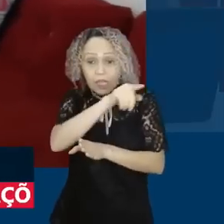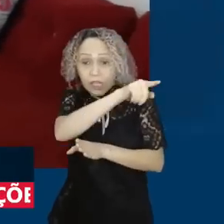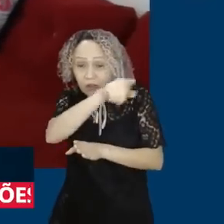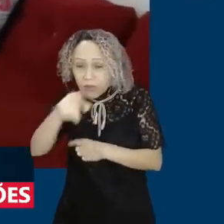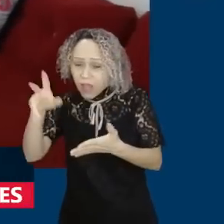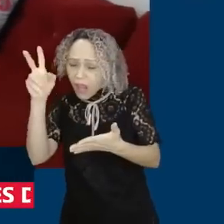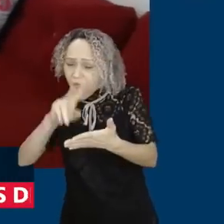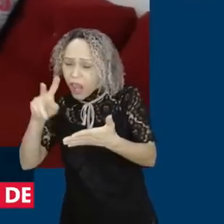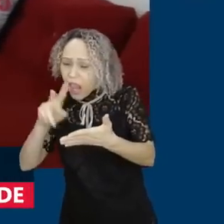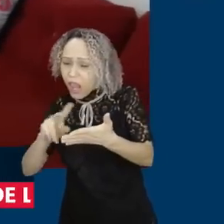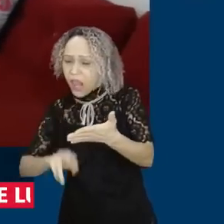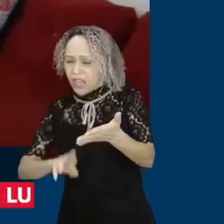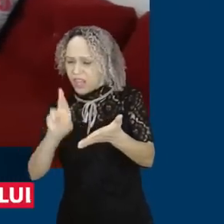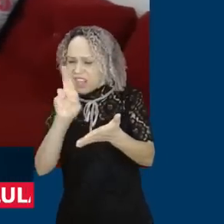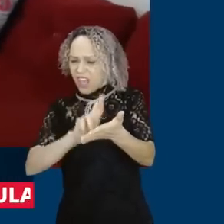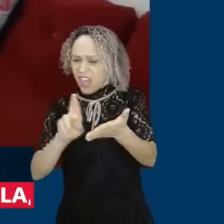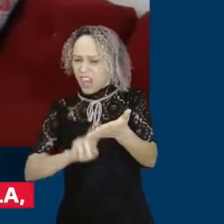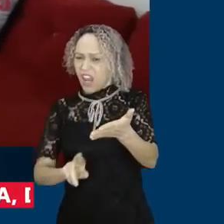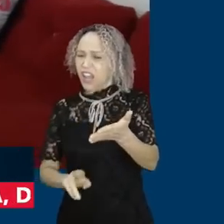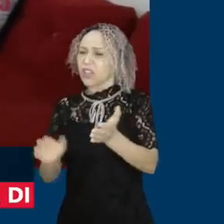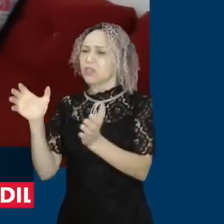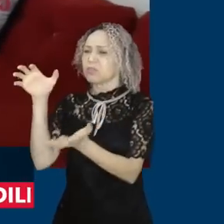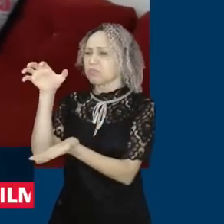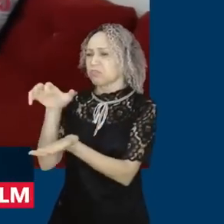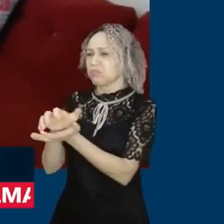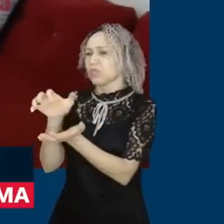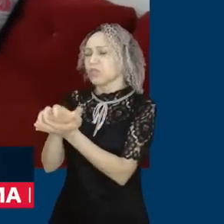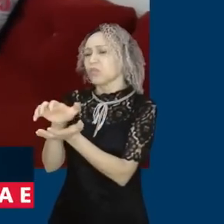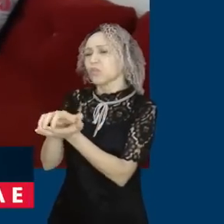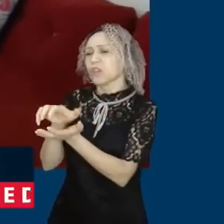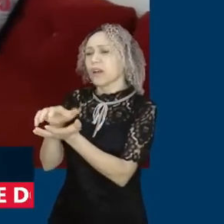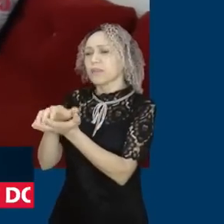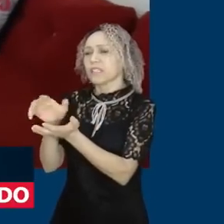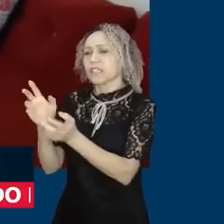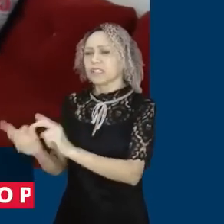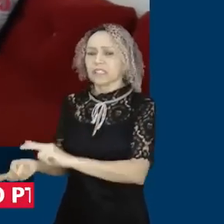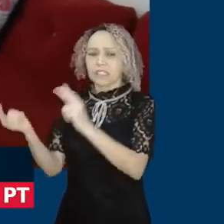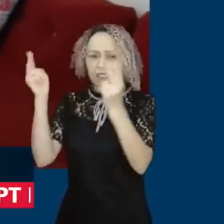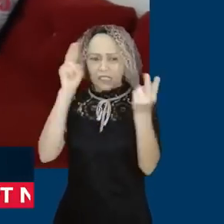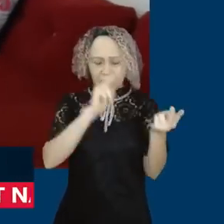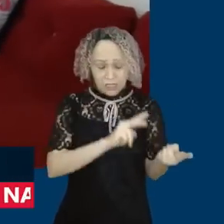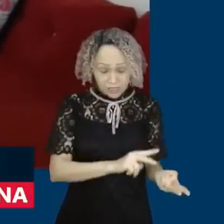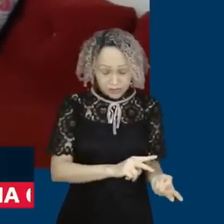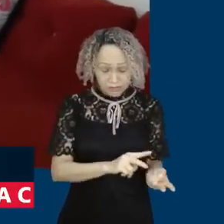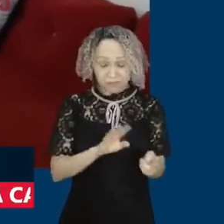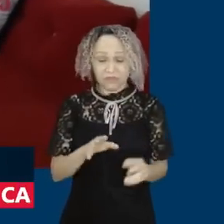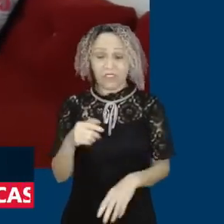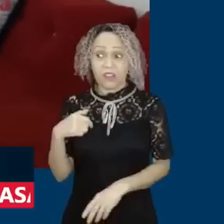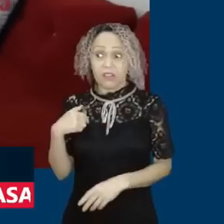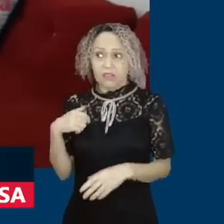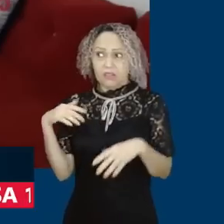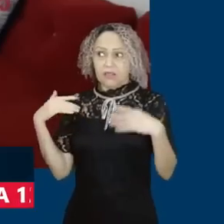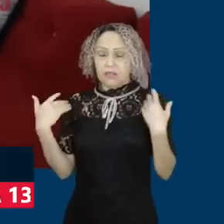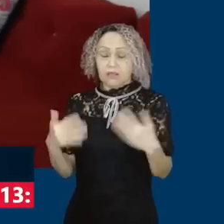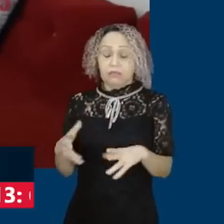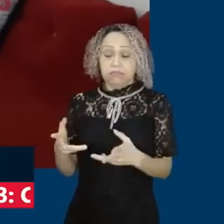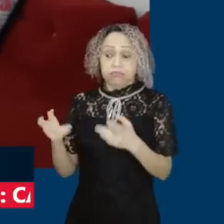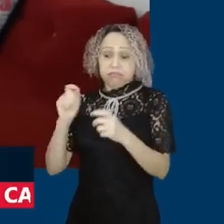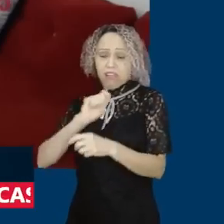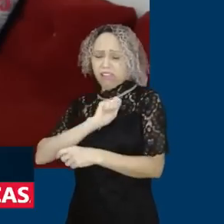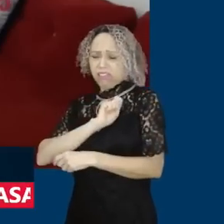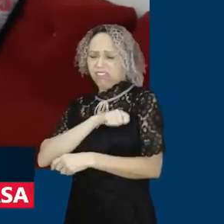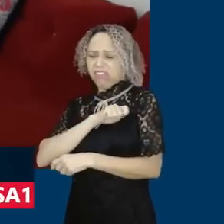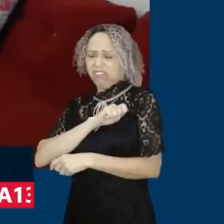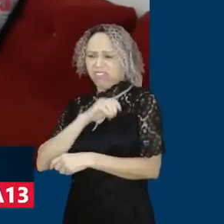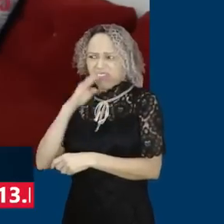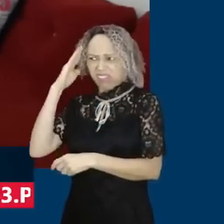ser muito assustador, porque a gente descobre o nível de maldade que foi feita, o tanto de maldade que foi feita em